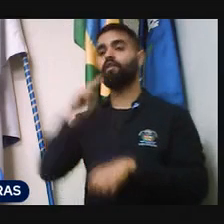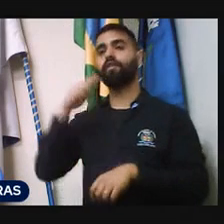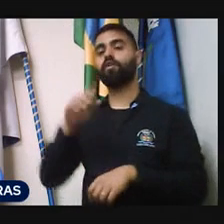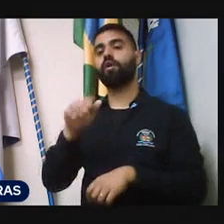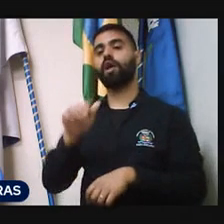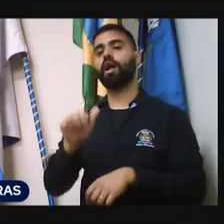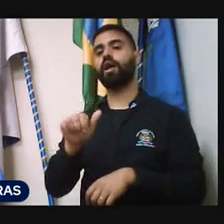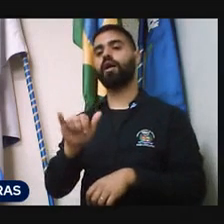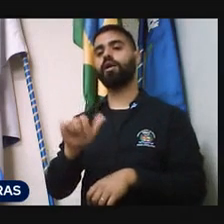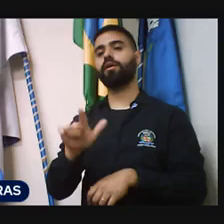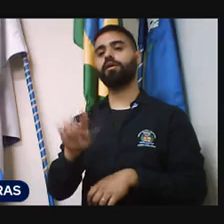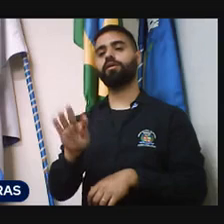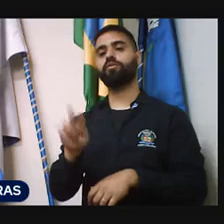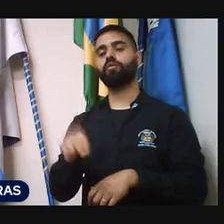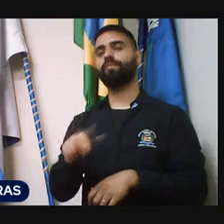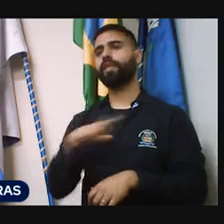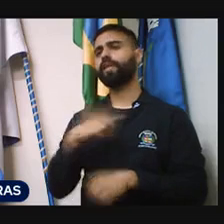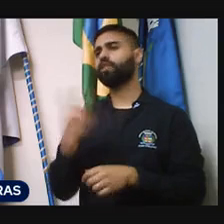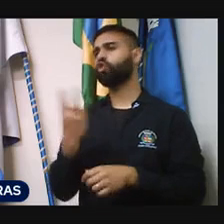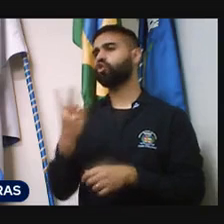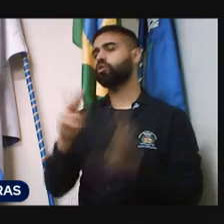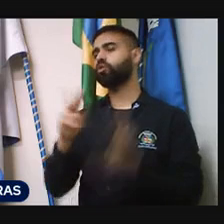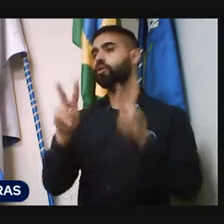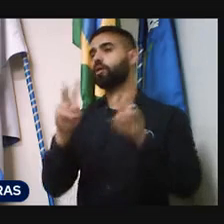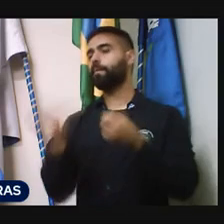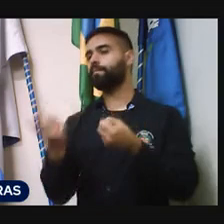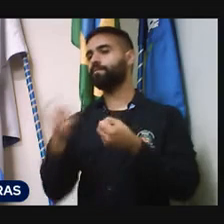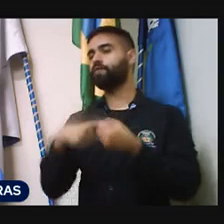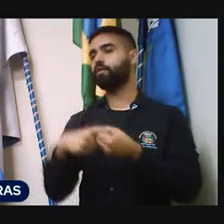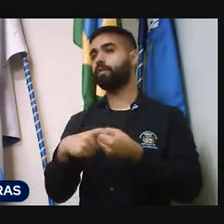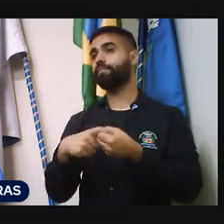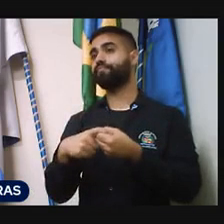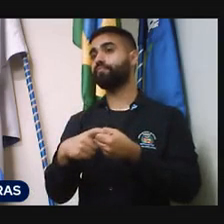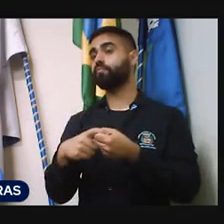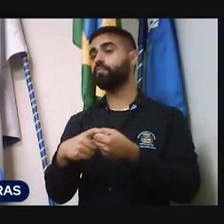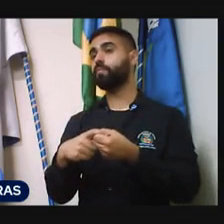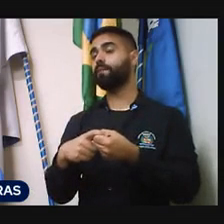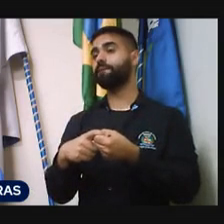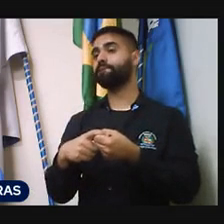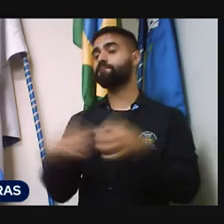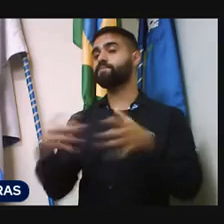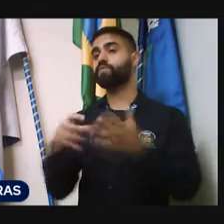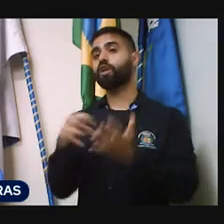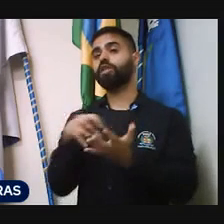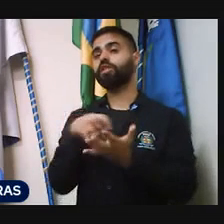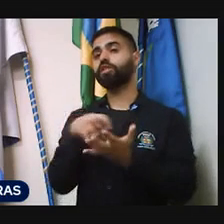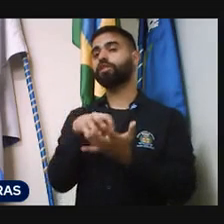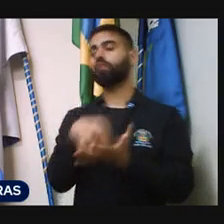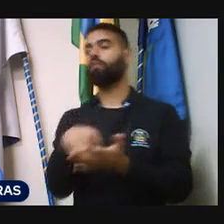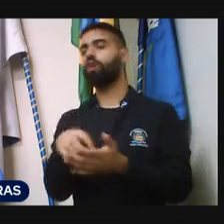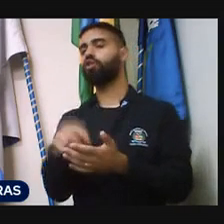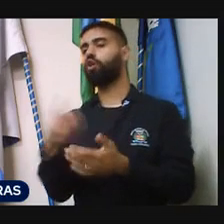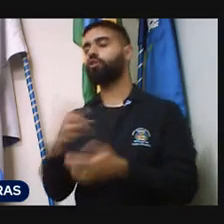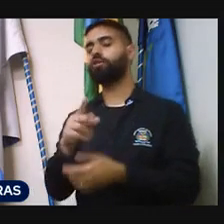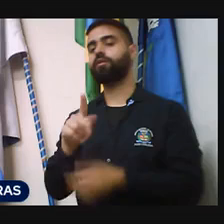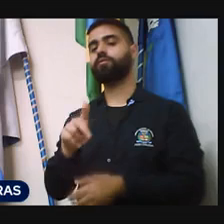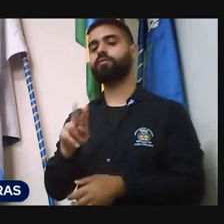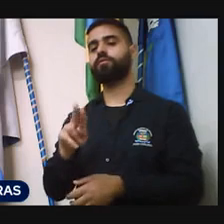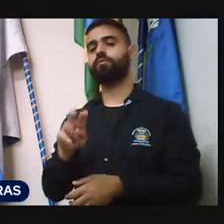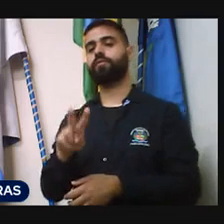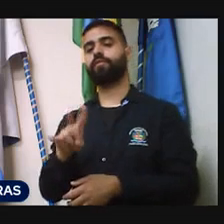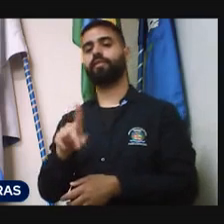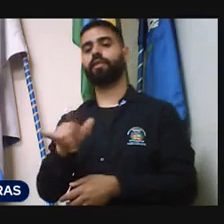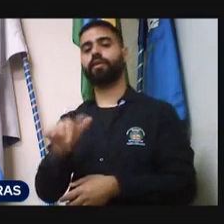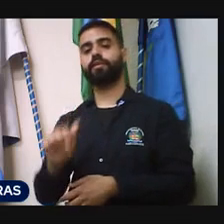duas faltas a serem reclamada pelas comissões uma comissão de transporte o outro da comissão de previdência dos servidores